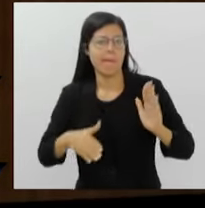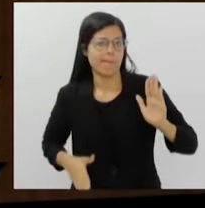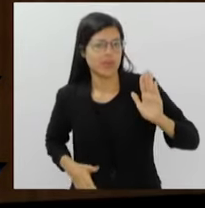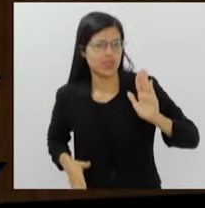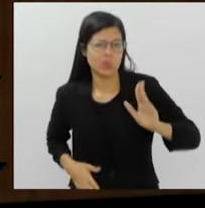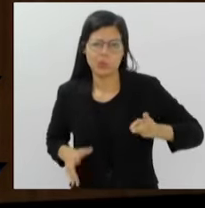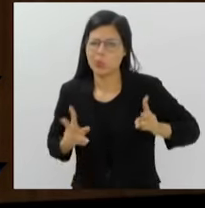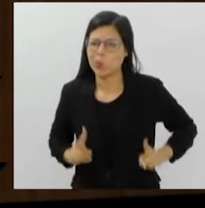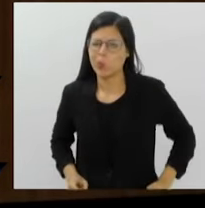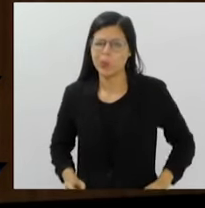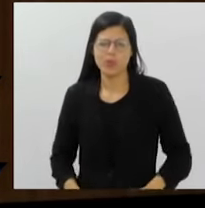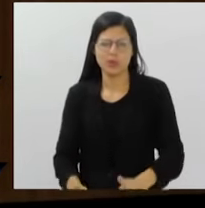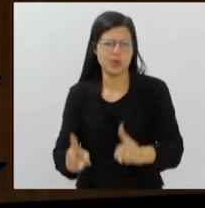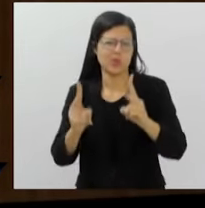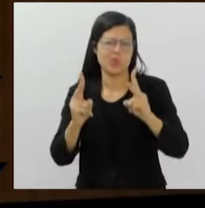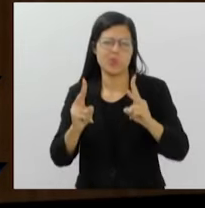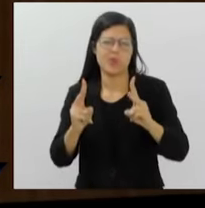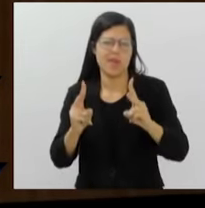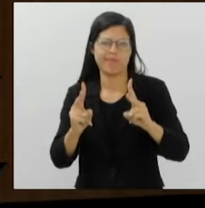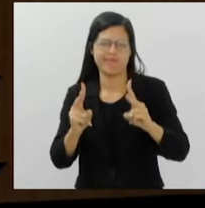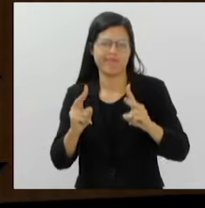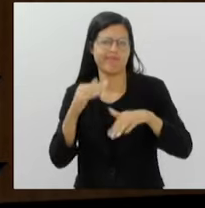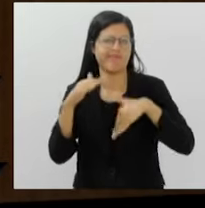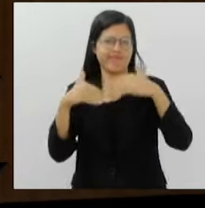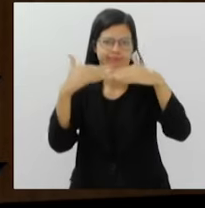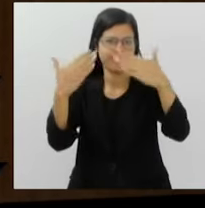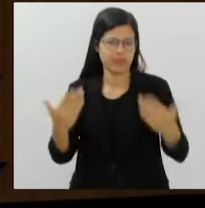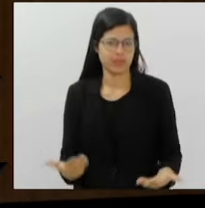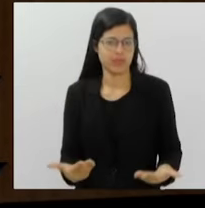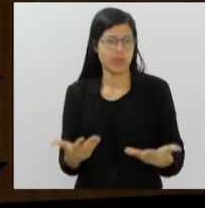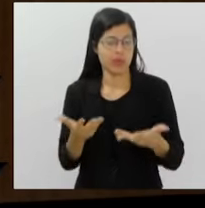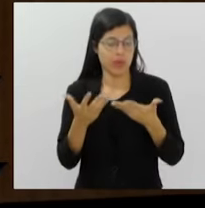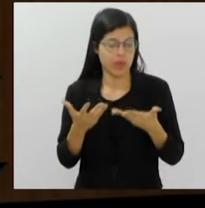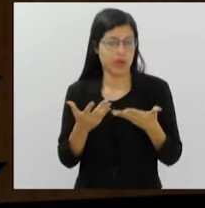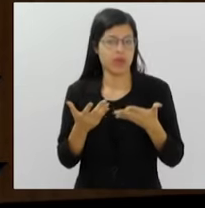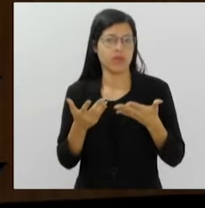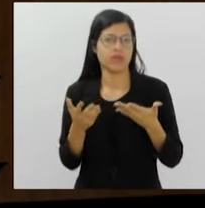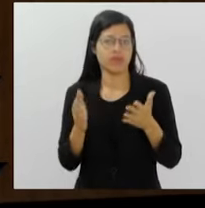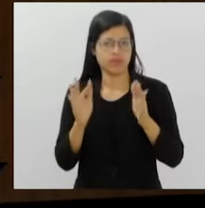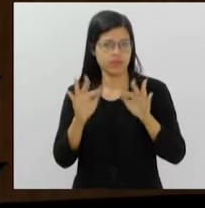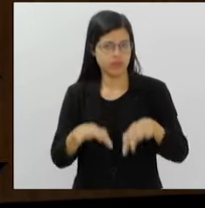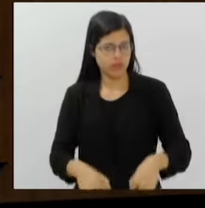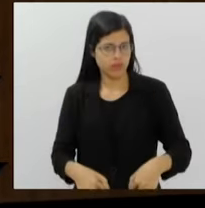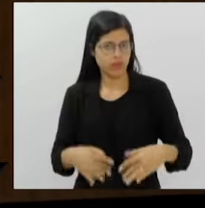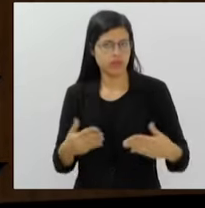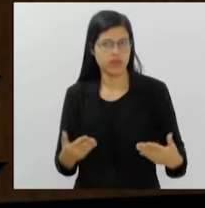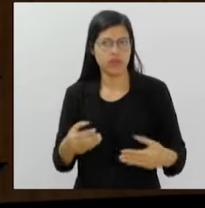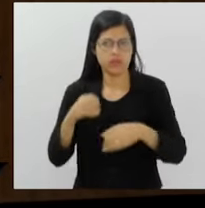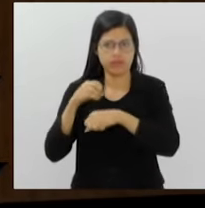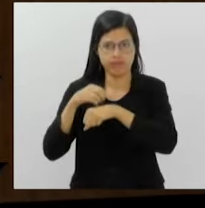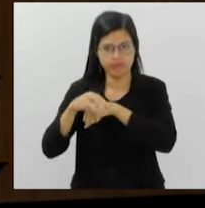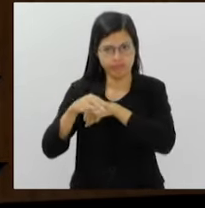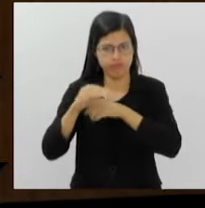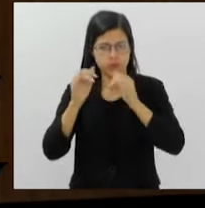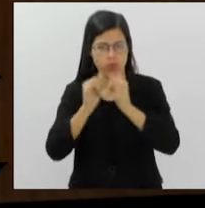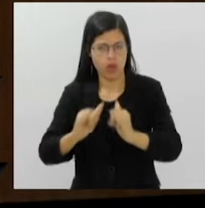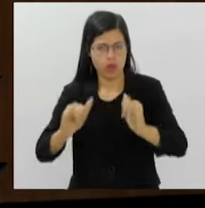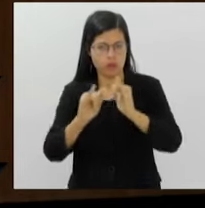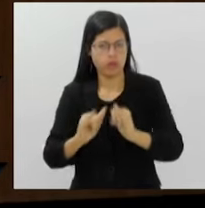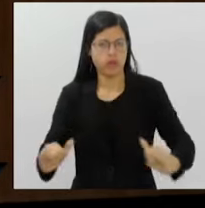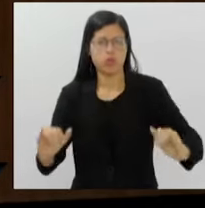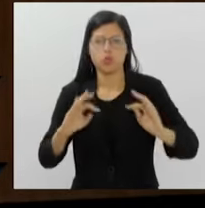continuar avançando. E eu quero terminar mandando um recado para todas as